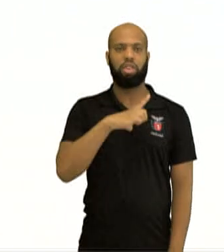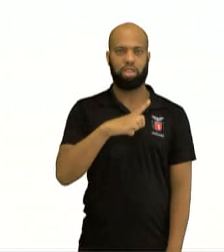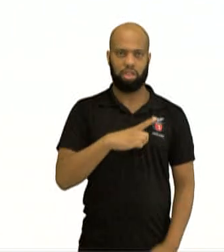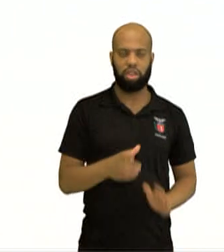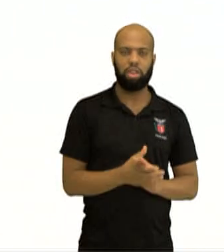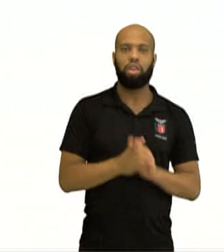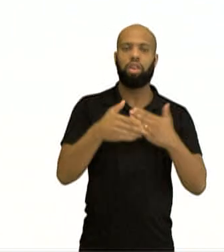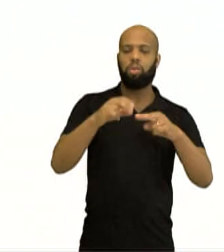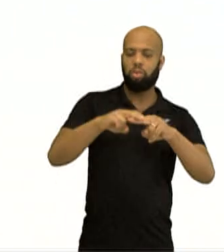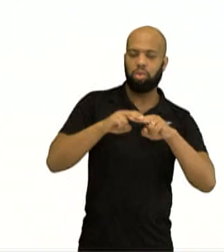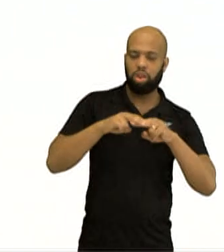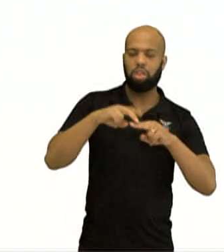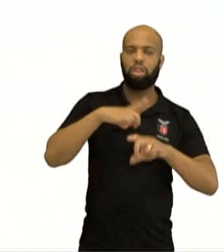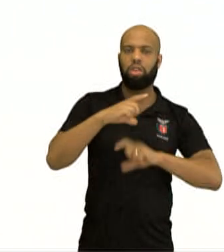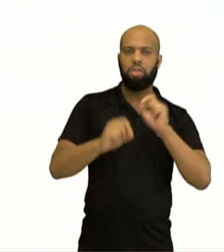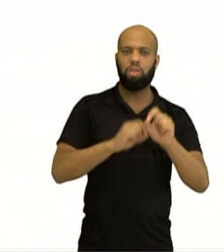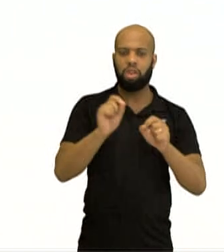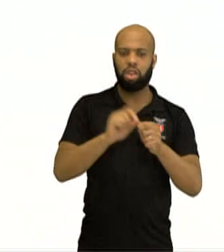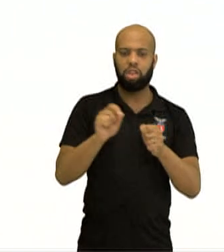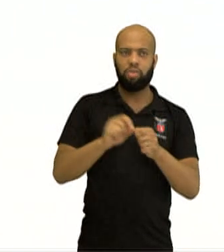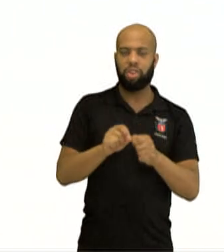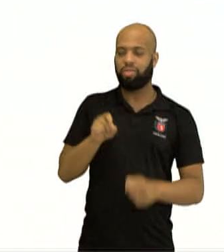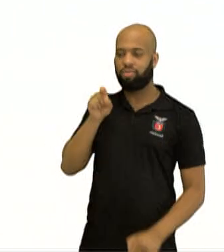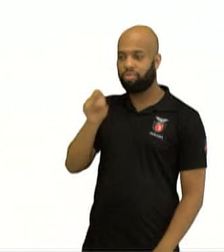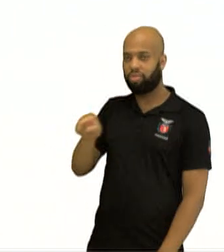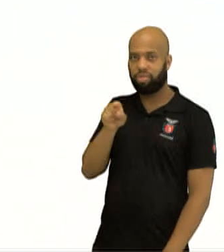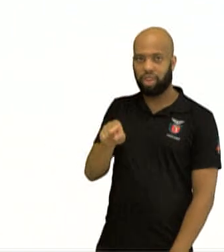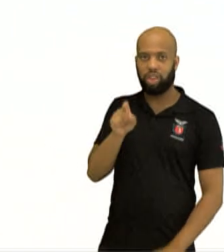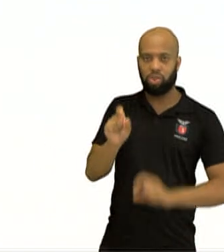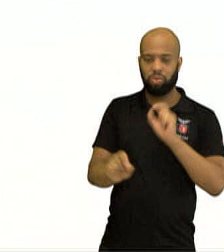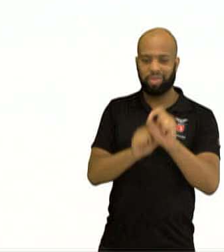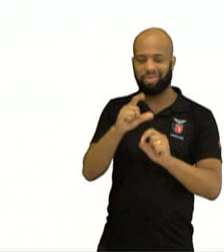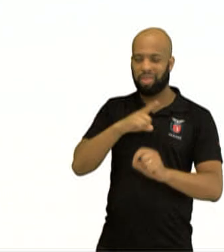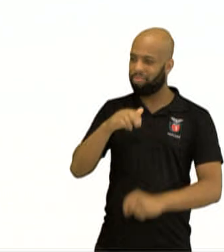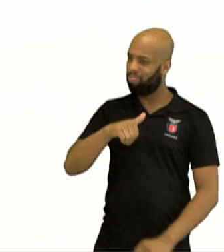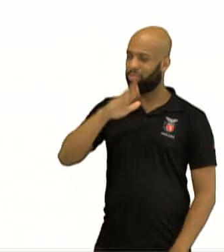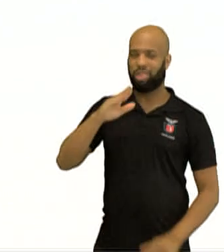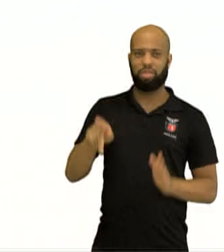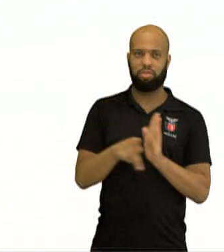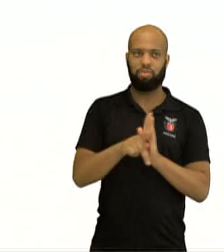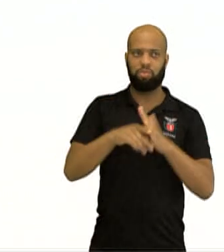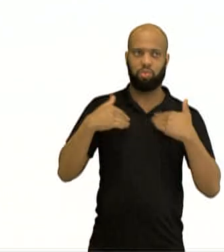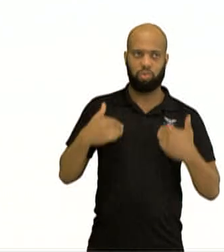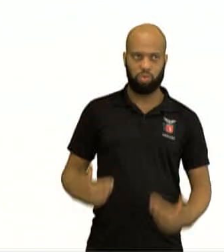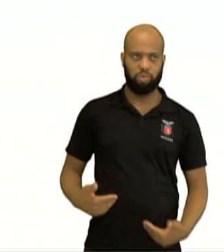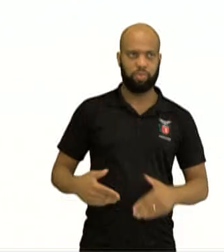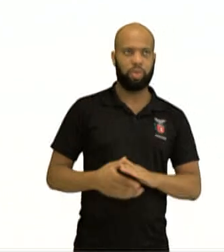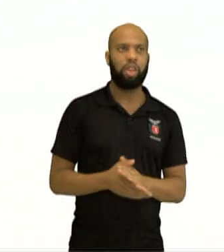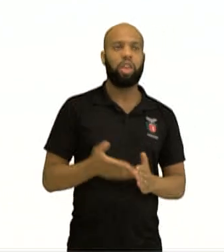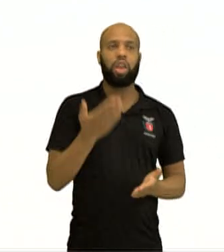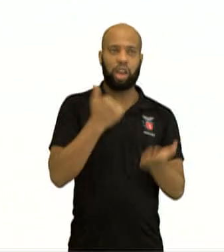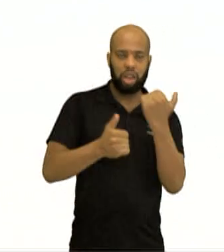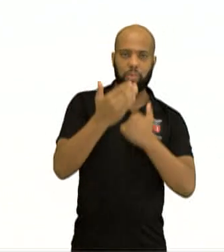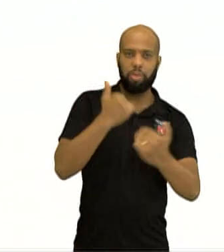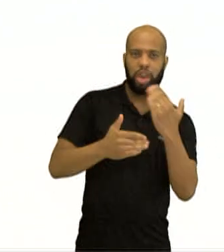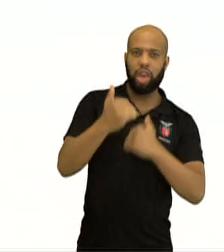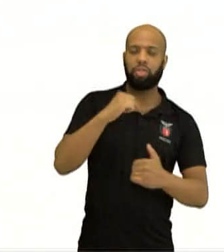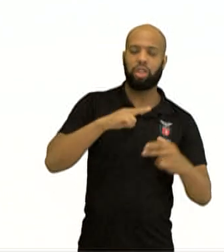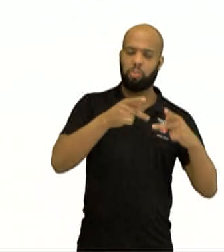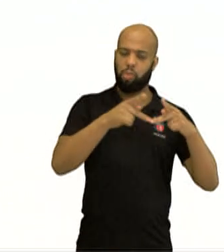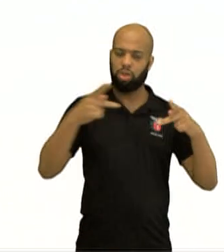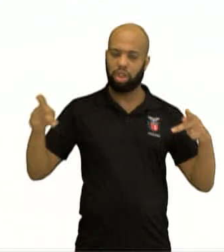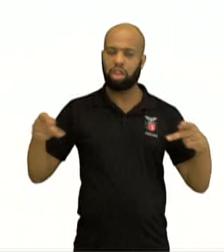Com isso, ela vai formar ali o composto orgânico mais abundante no nosso organismo. Muito bem. Alimentos que são ricos